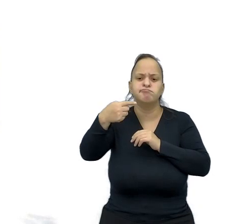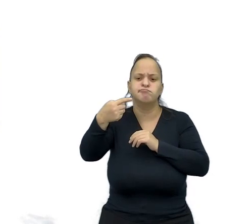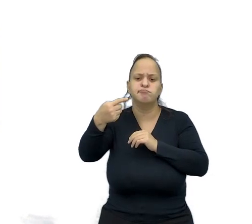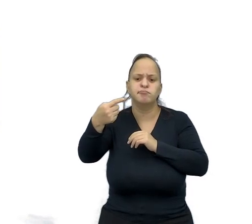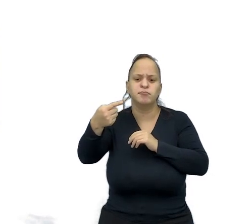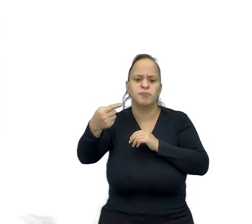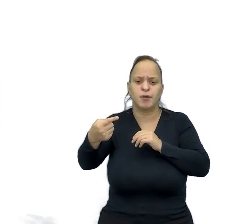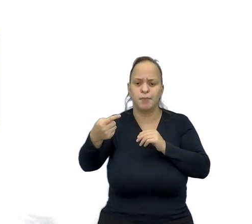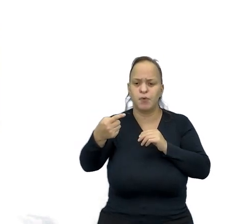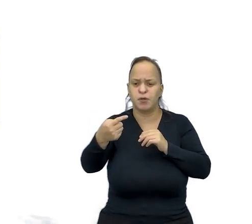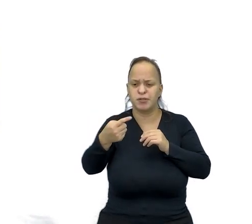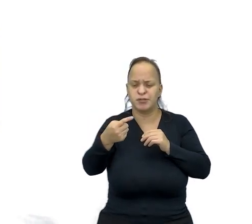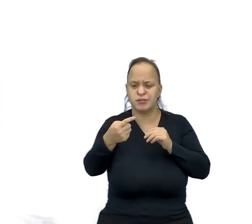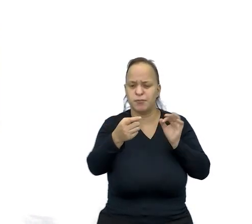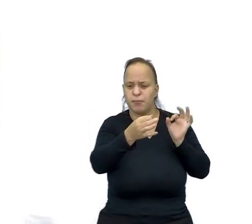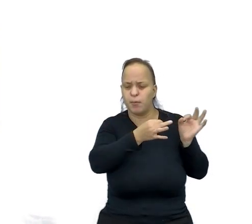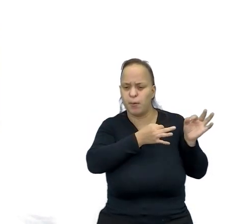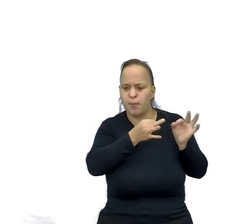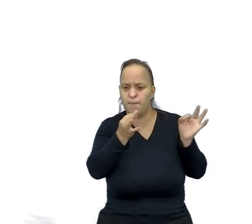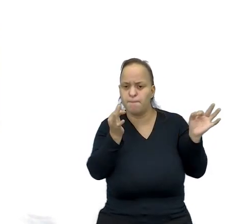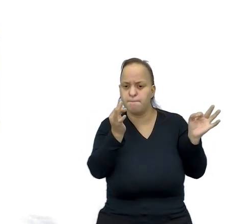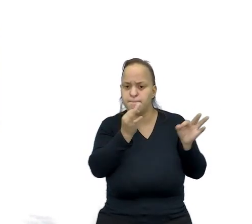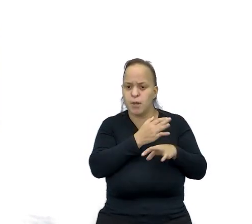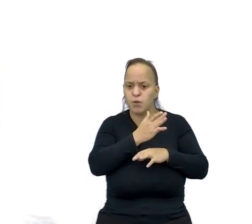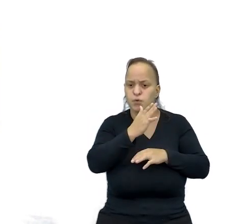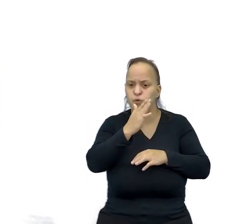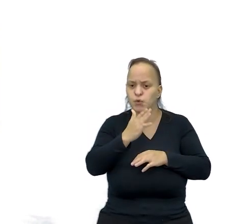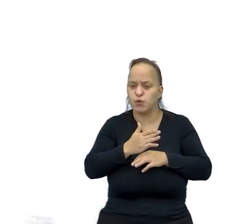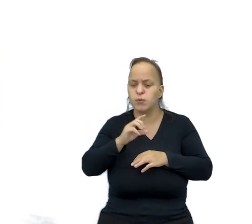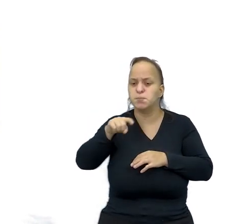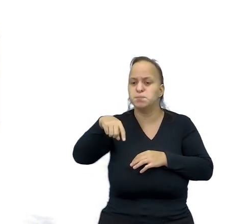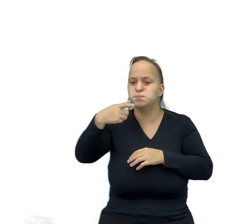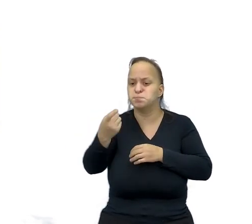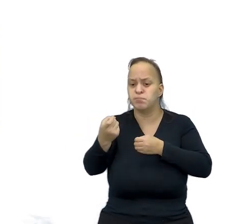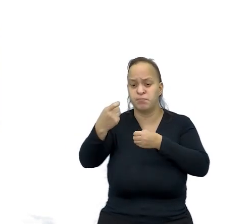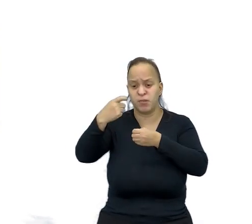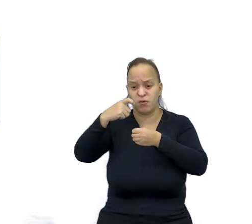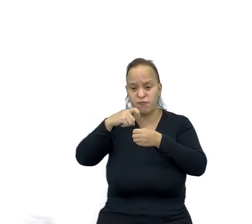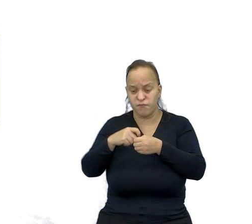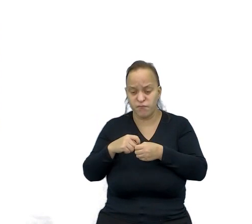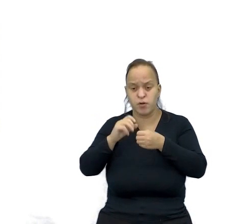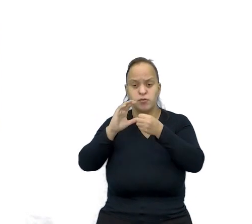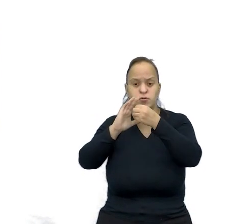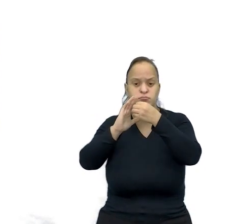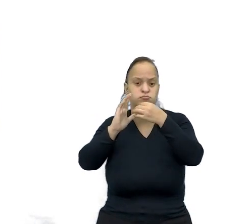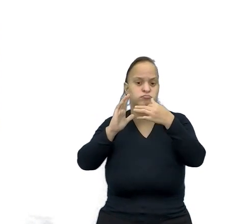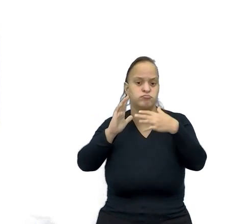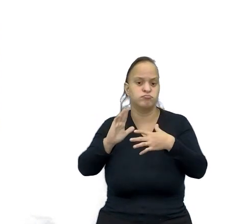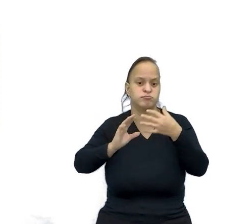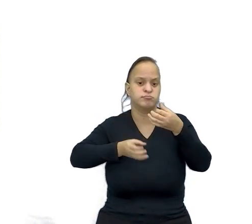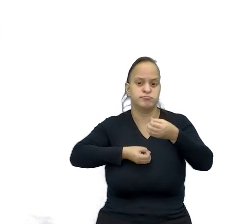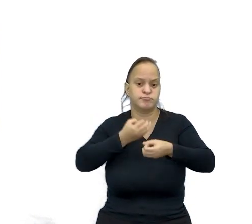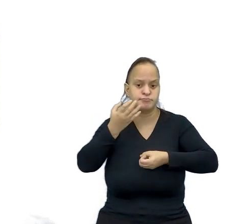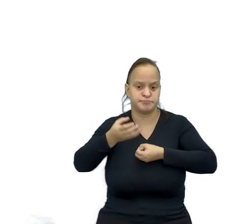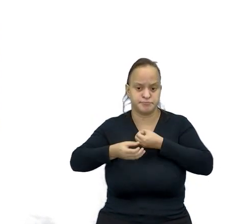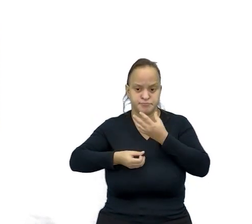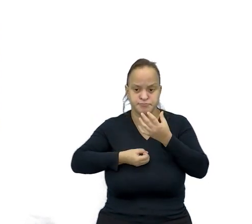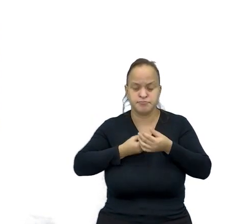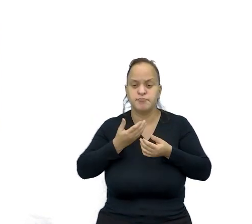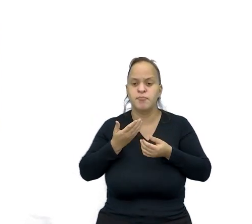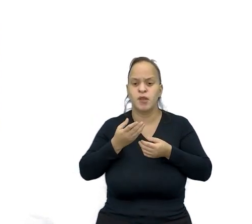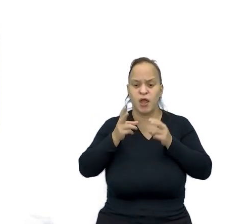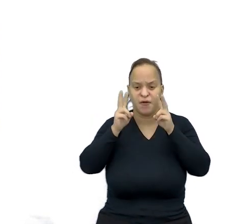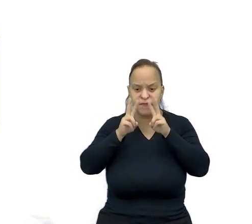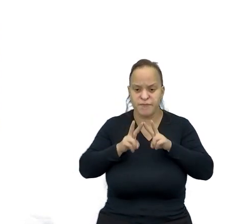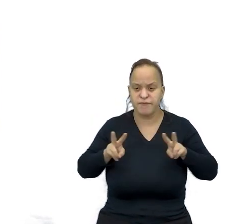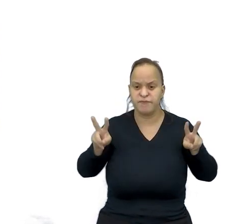né? Depois de toda essa produção, fazer a retomada junto com eles das características do poema, que agora foi visto,